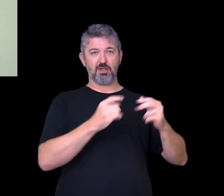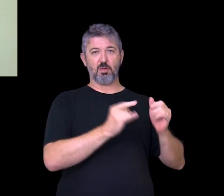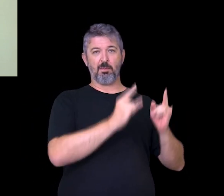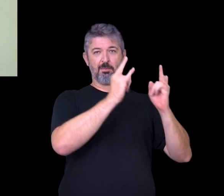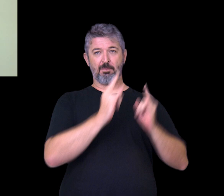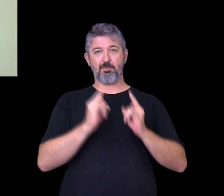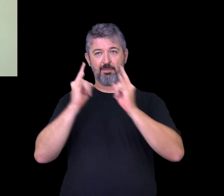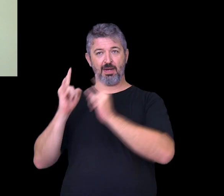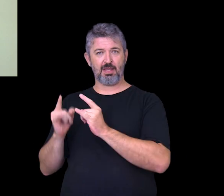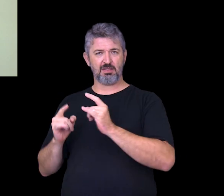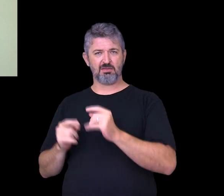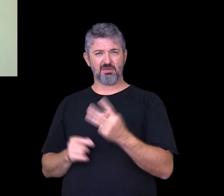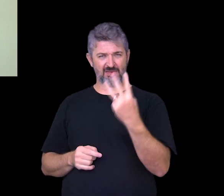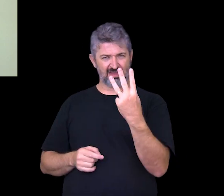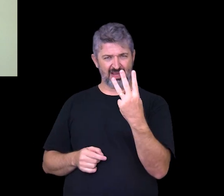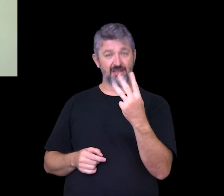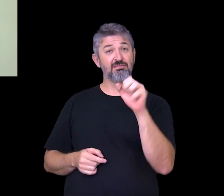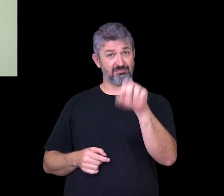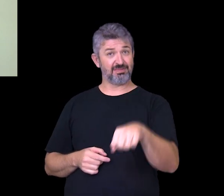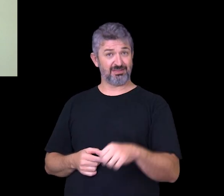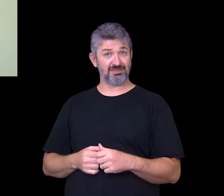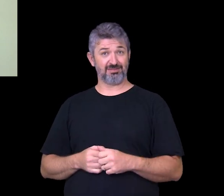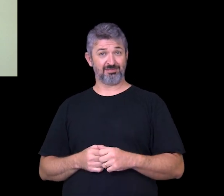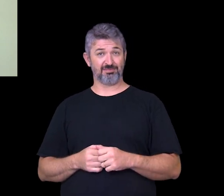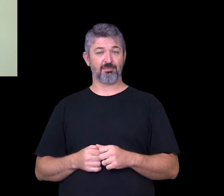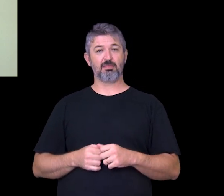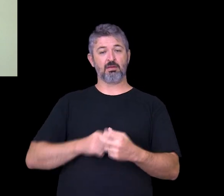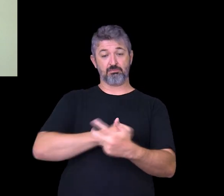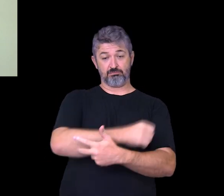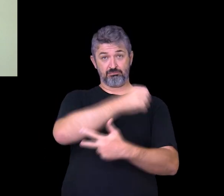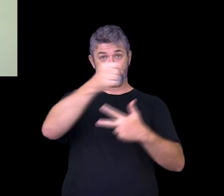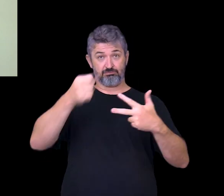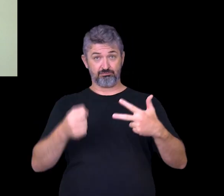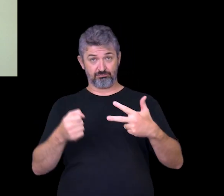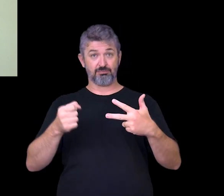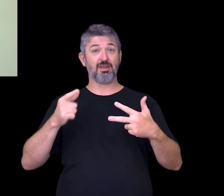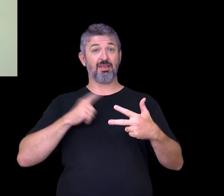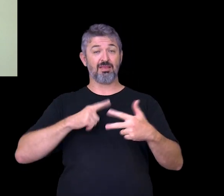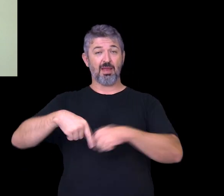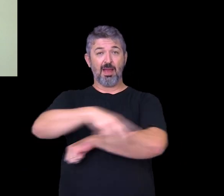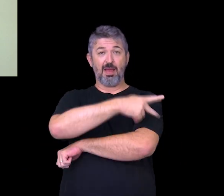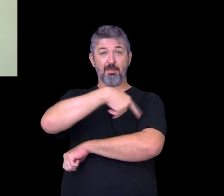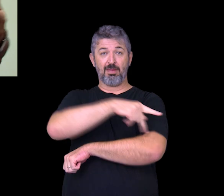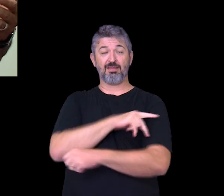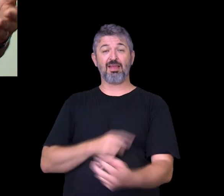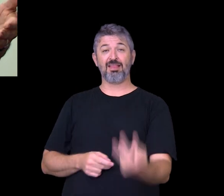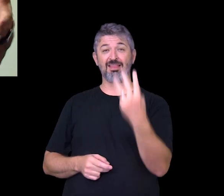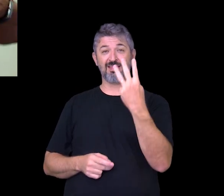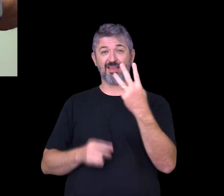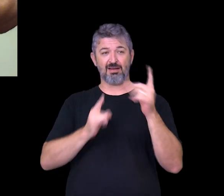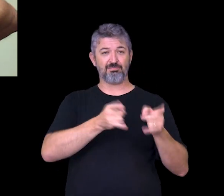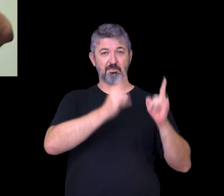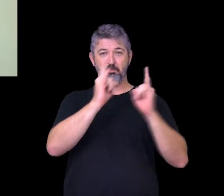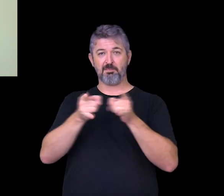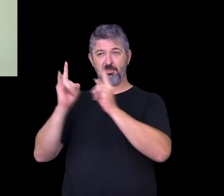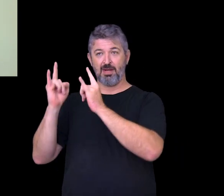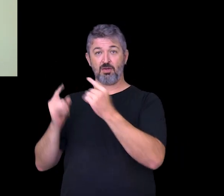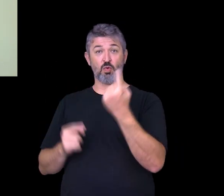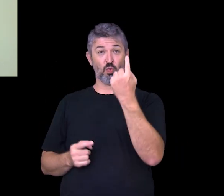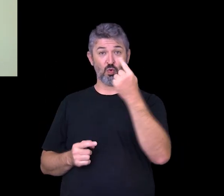sim, no plural. Na Praça dos Três Poderes existem 3 palácios. Um deles é este, onde está